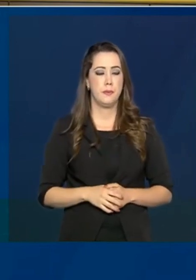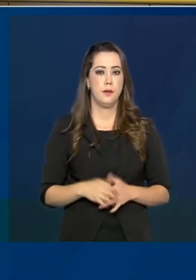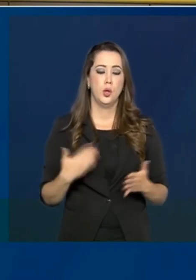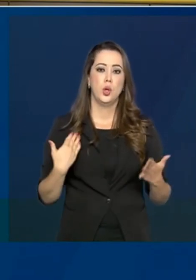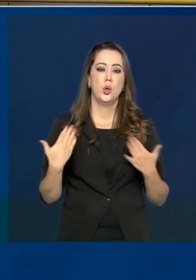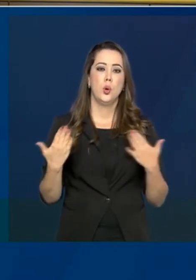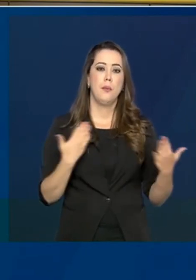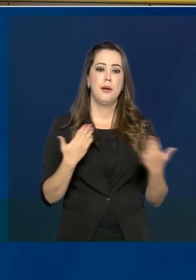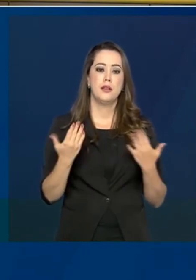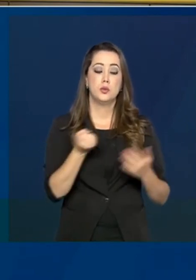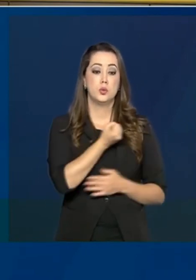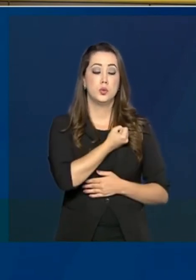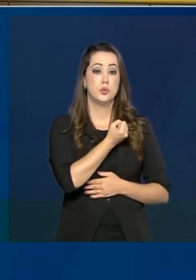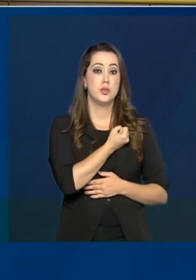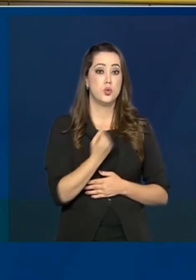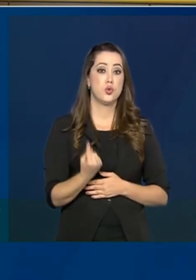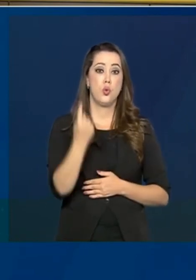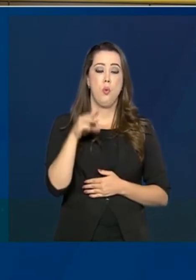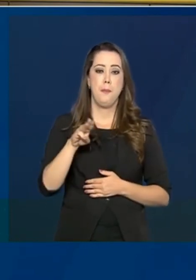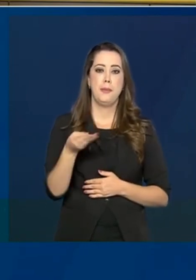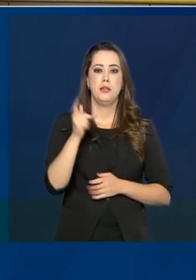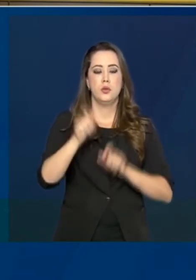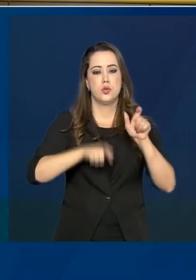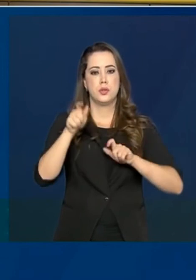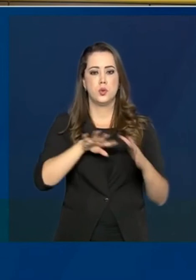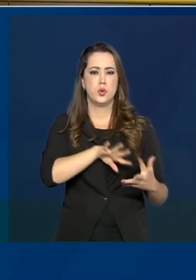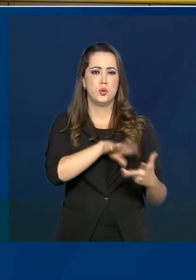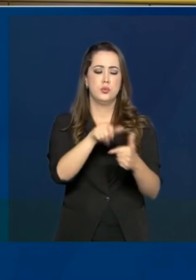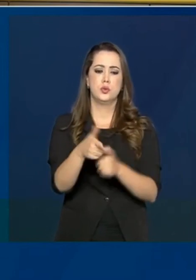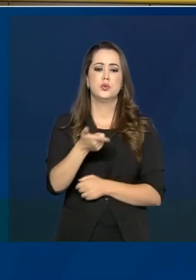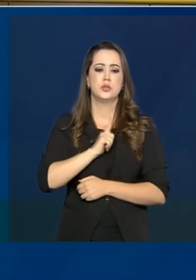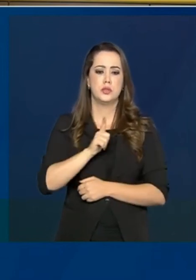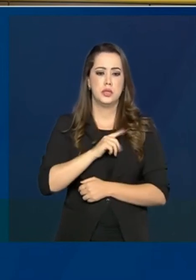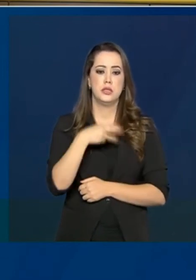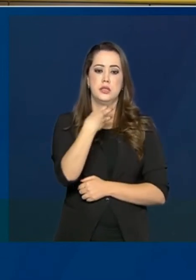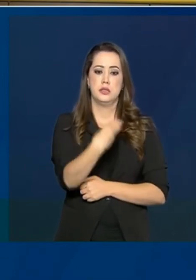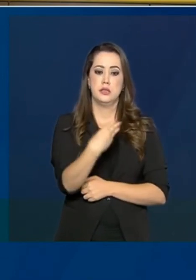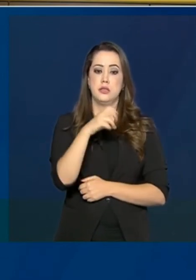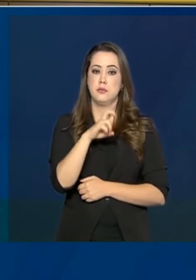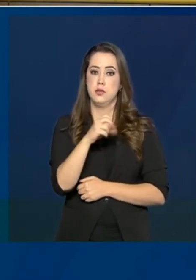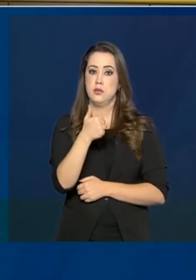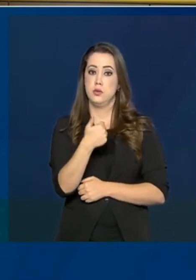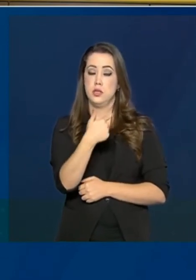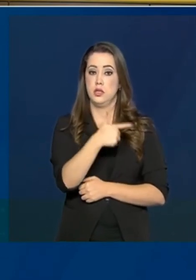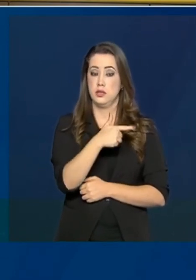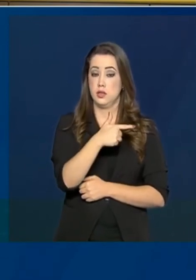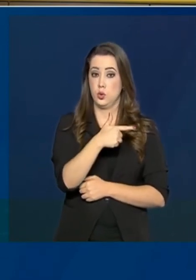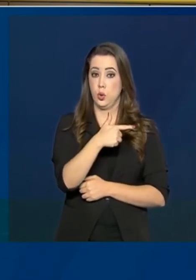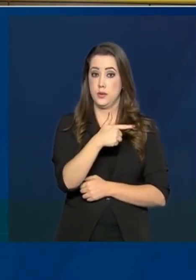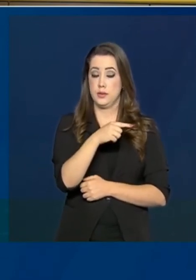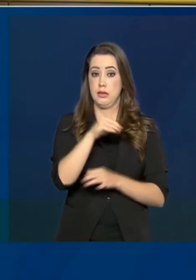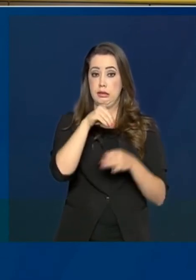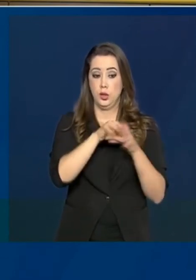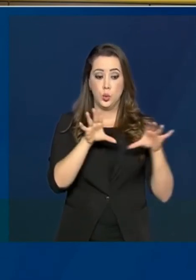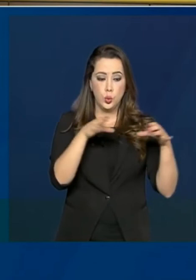casos por 1 milhão de habitantes, a taxa, o mundo tem uma taxa de 3.512 casos para cada 1 milhão